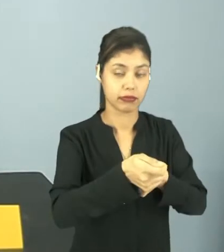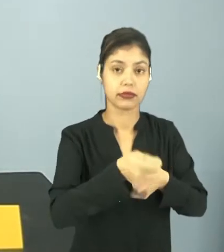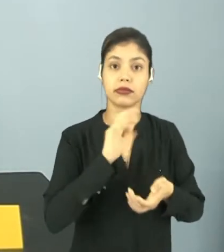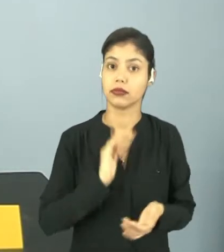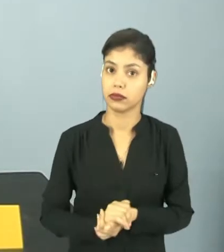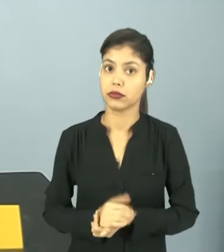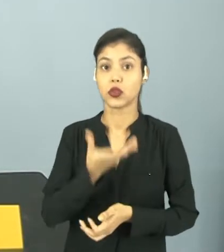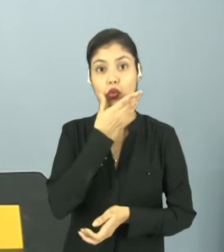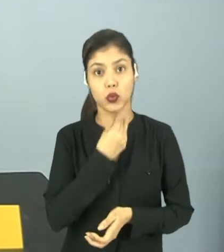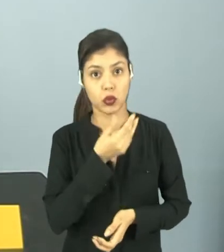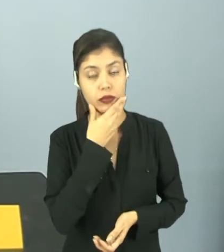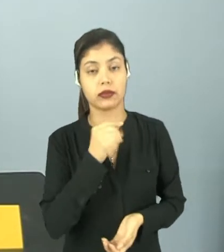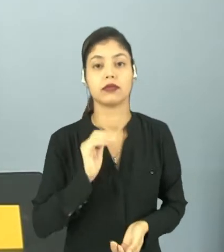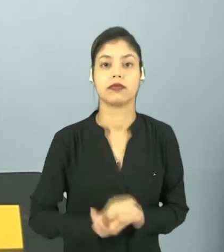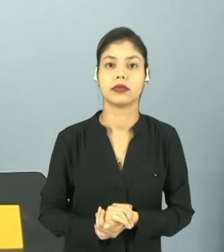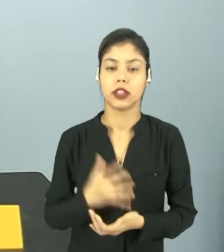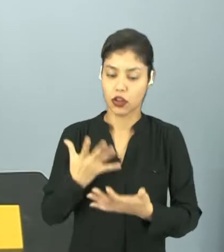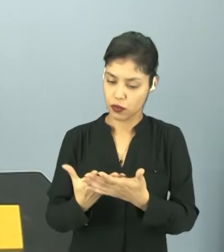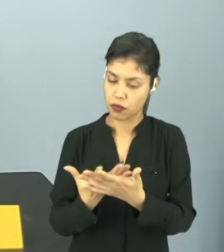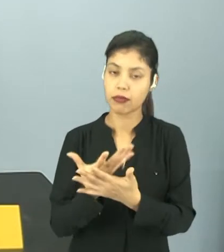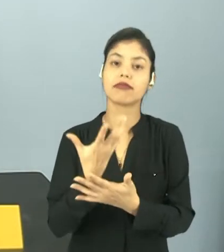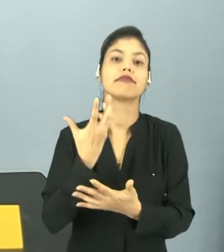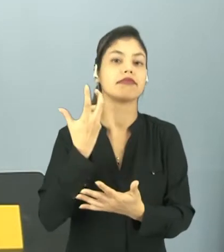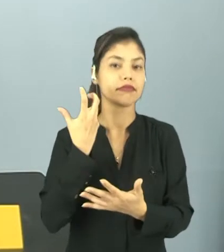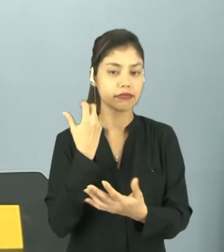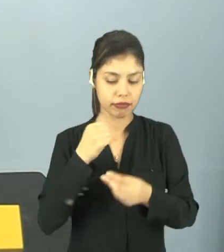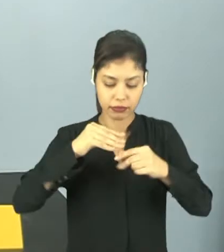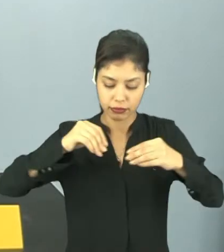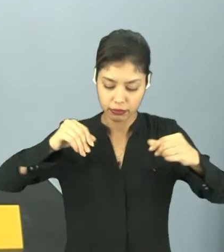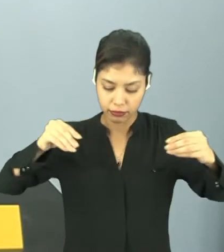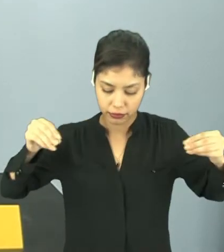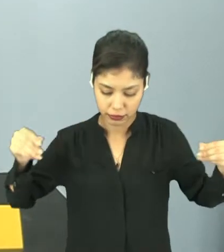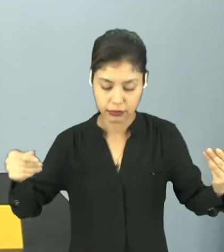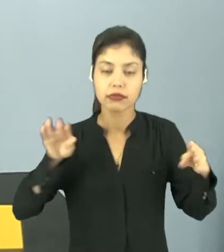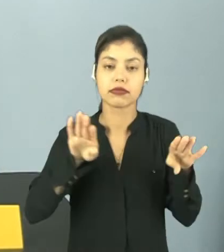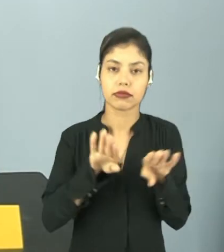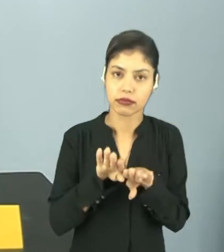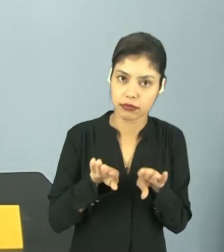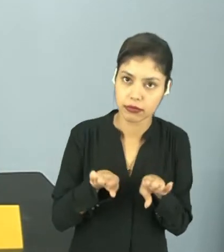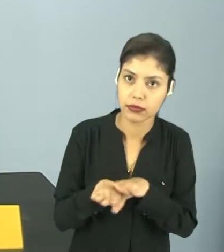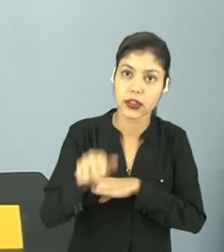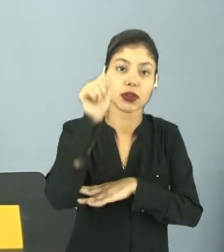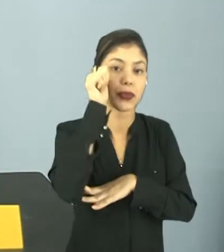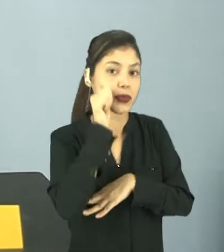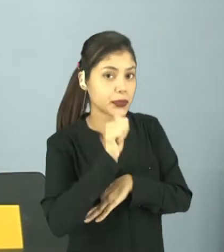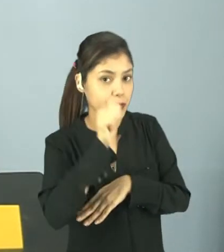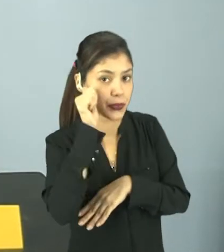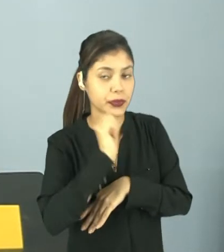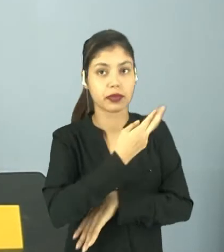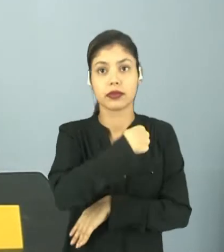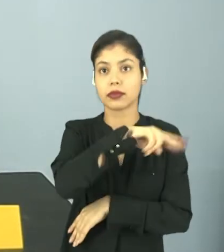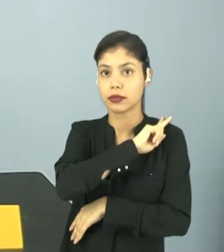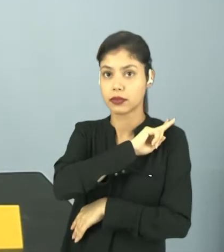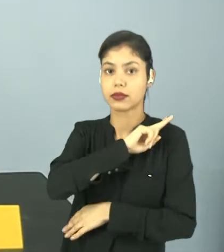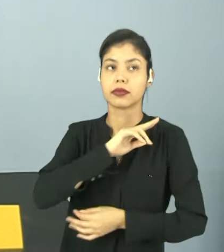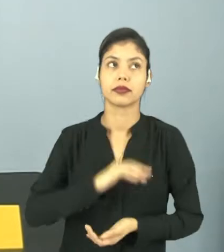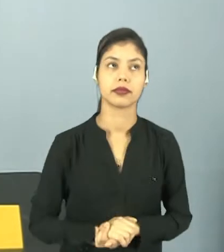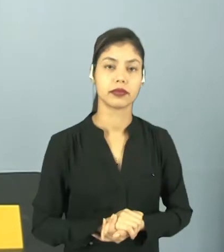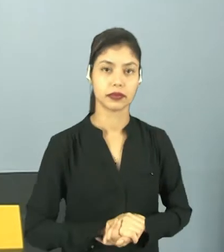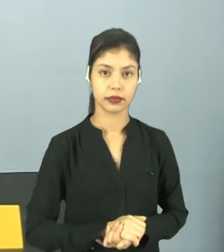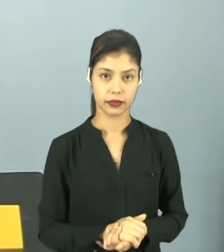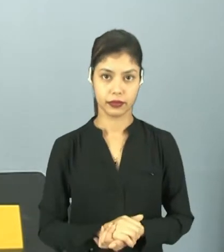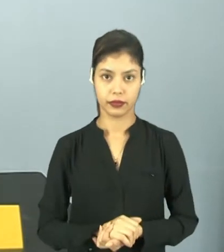era do homem, e a de colher raízes, grãos e frutos era responsabilidade das